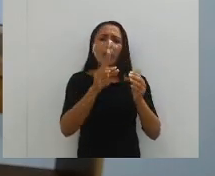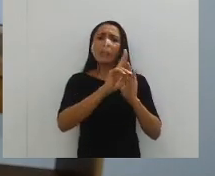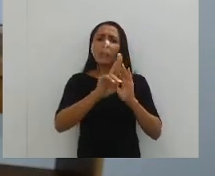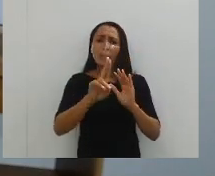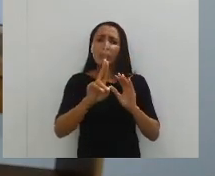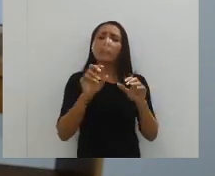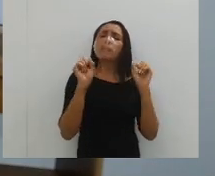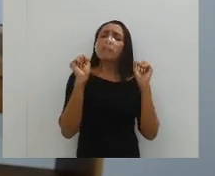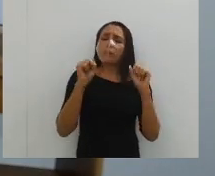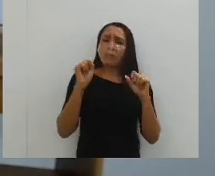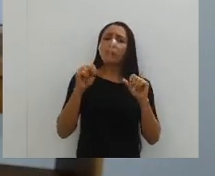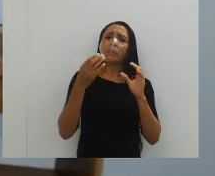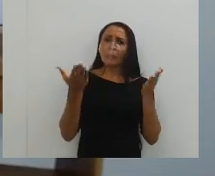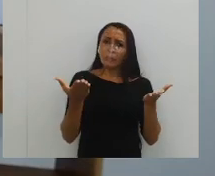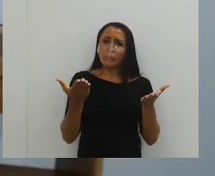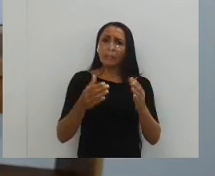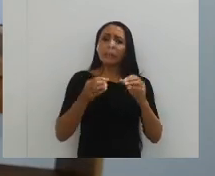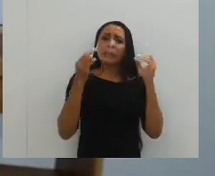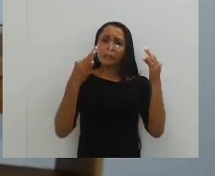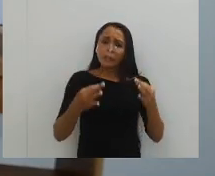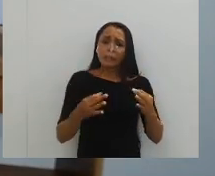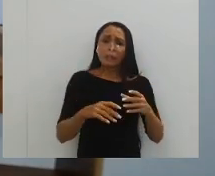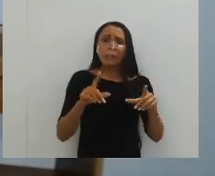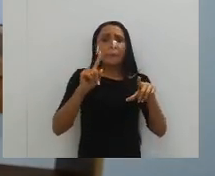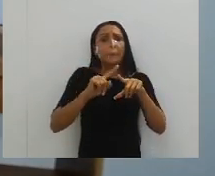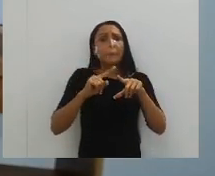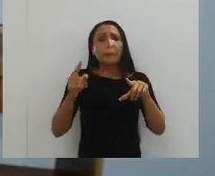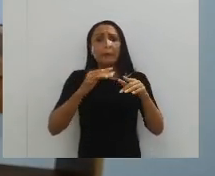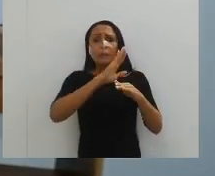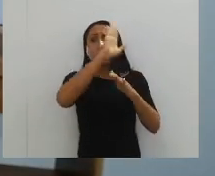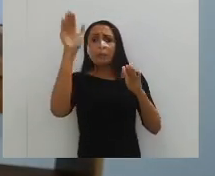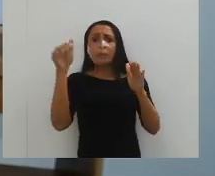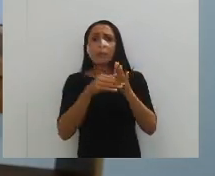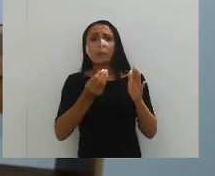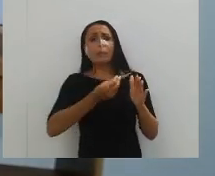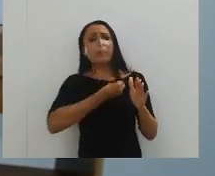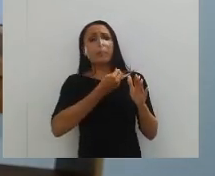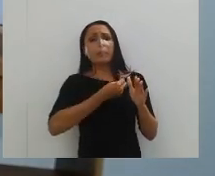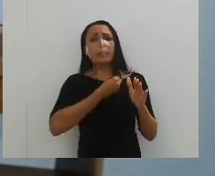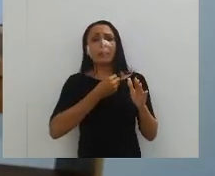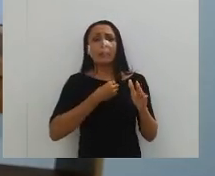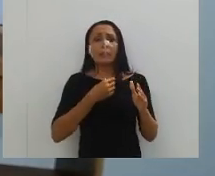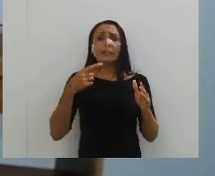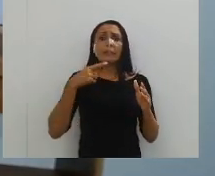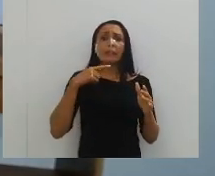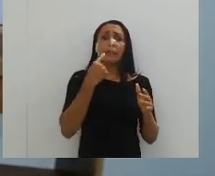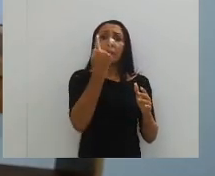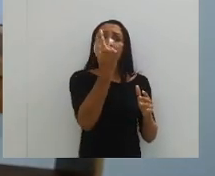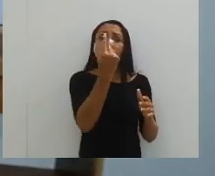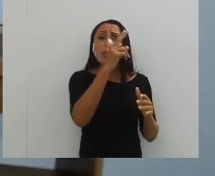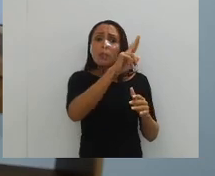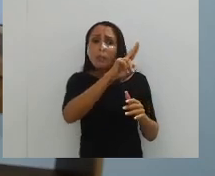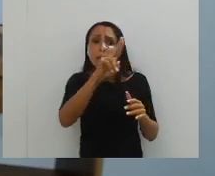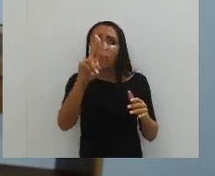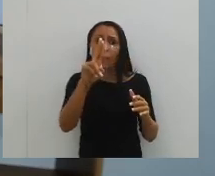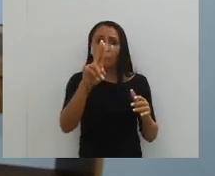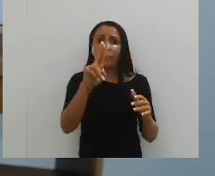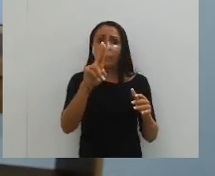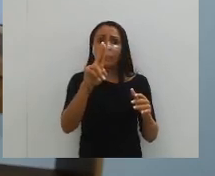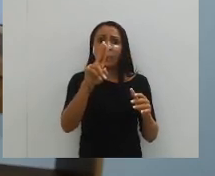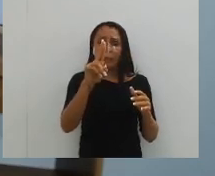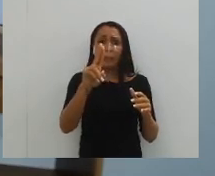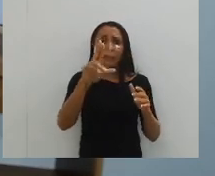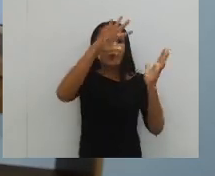disse, o nome vulgar pode ser qualquer um, mas todo ser vivo tem que ter pelo menos um nome